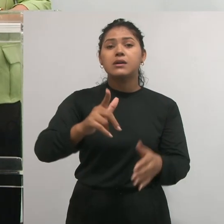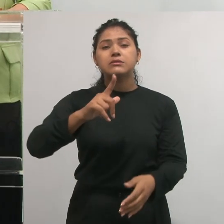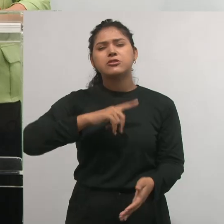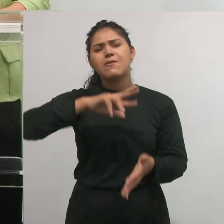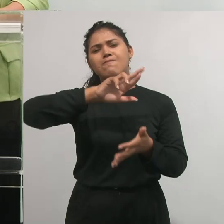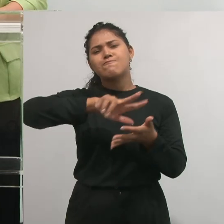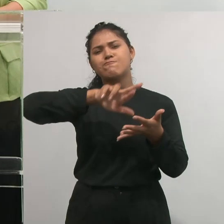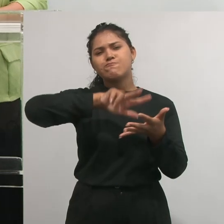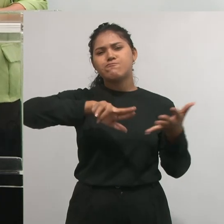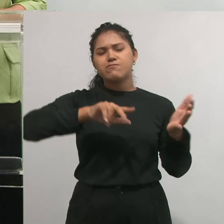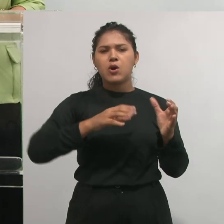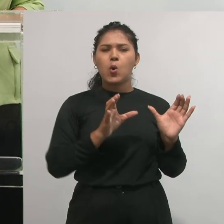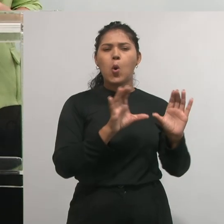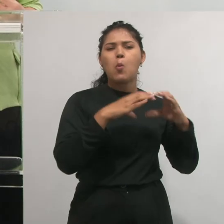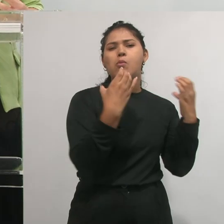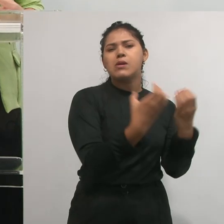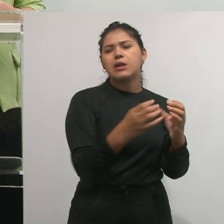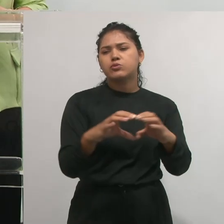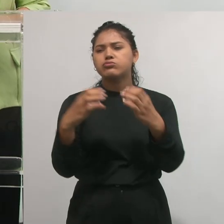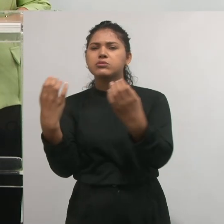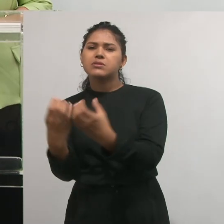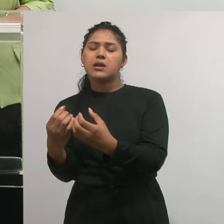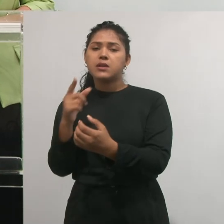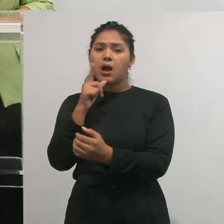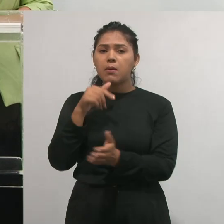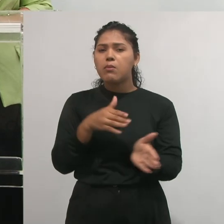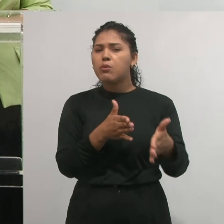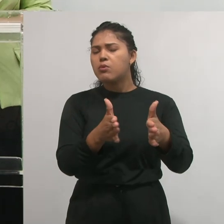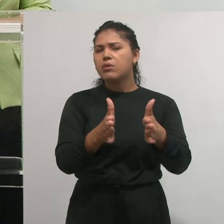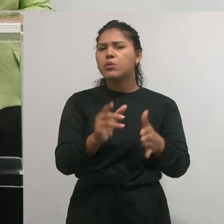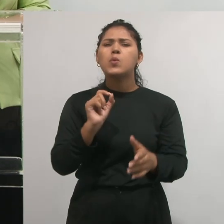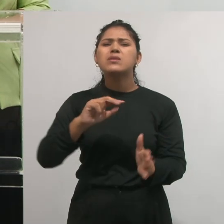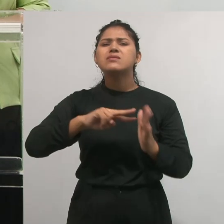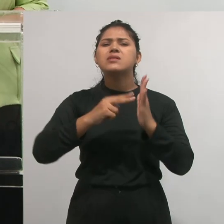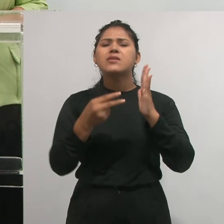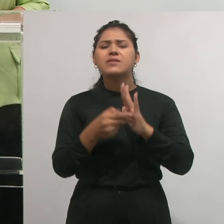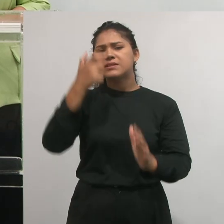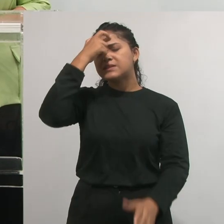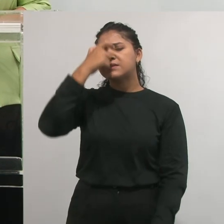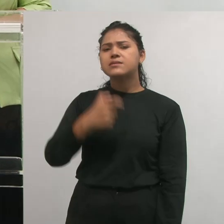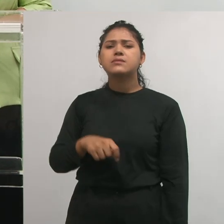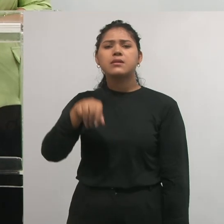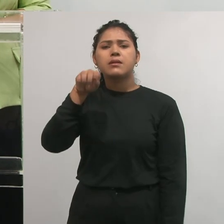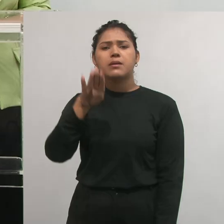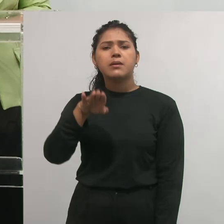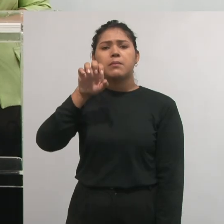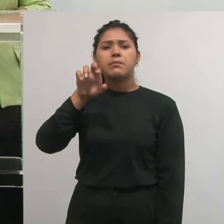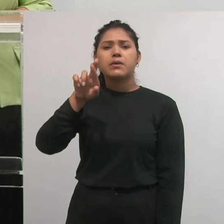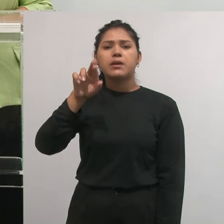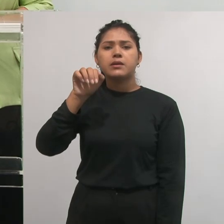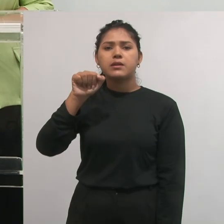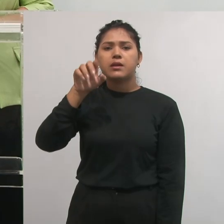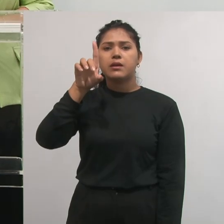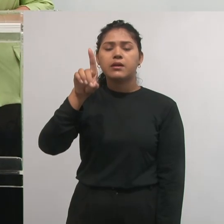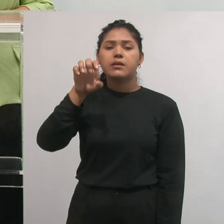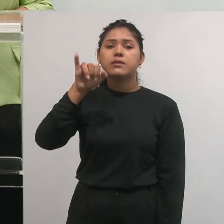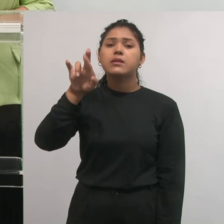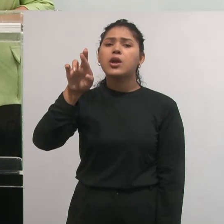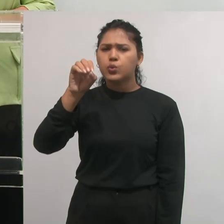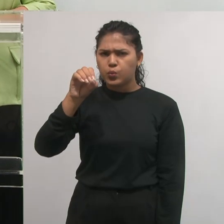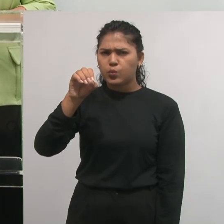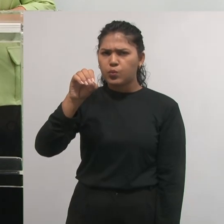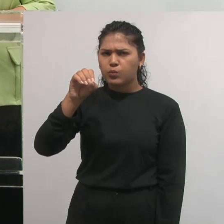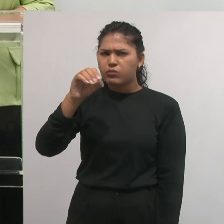várias comunidades ribeirinhas, como que ele se reconhece? O que é ser beradeiro para ele? O que é ser ribeirinho para ele?